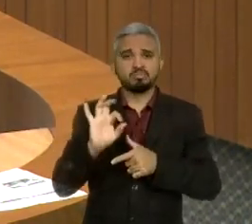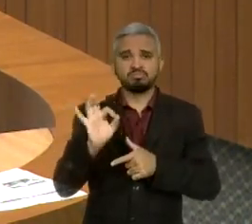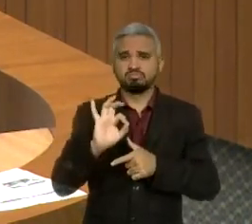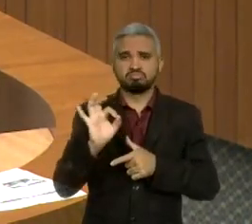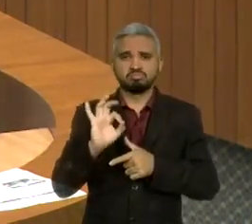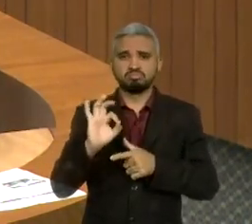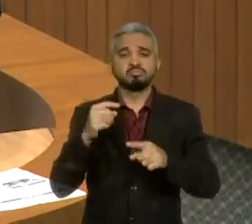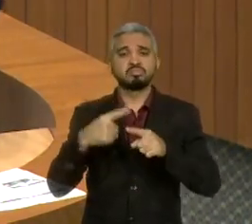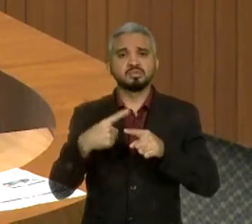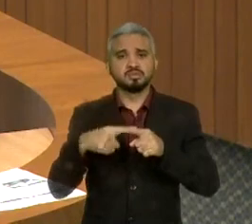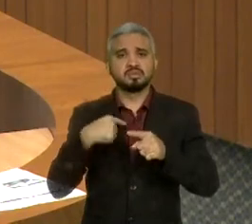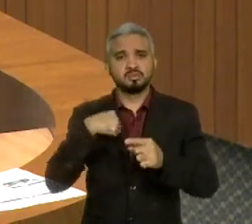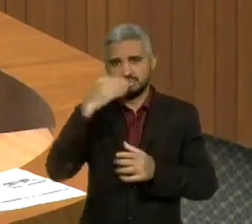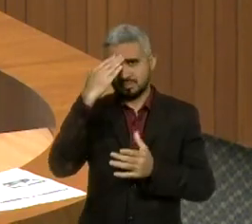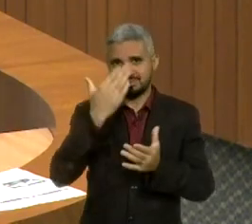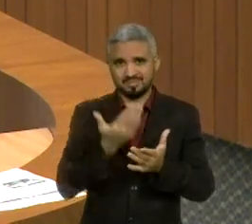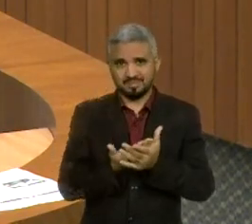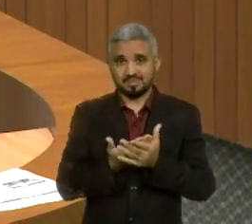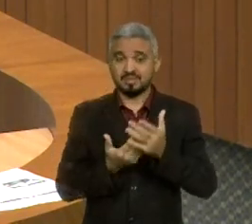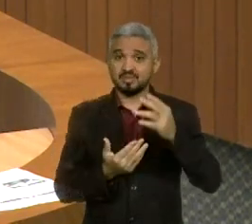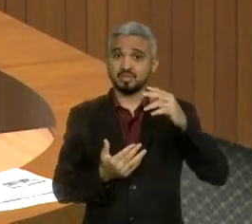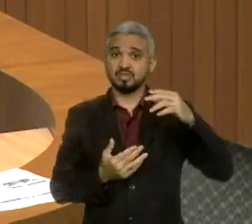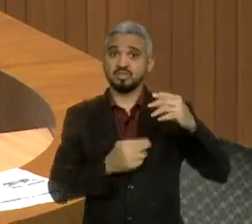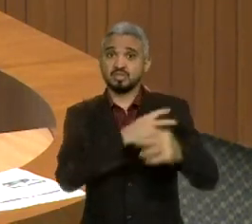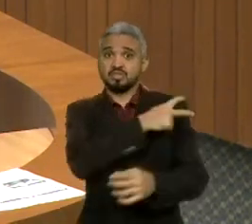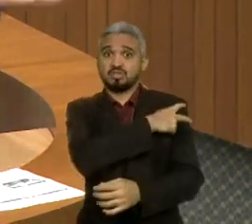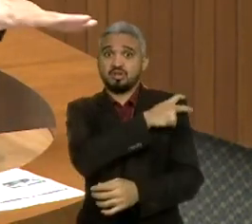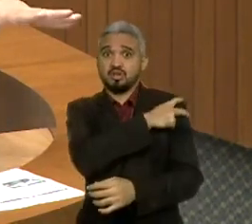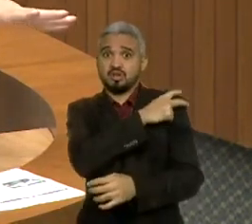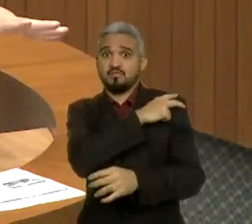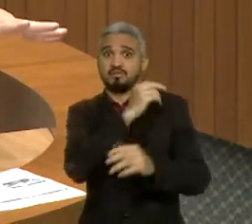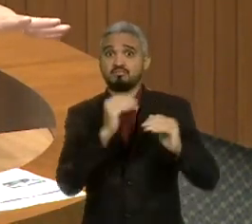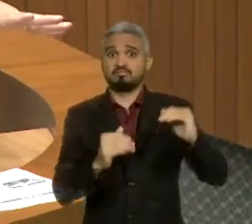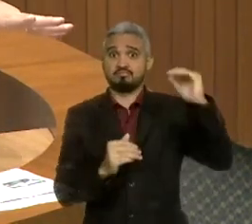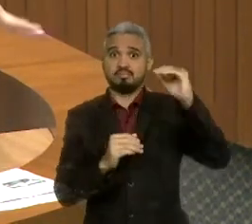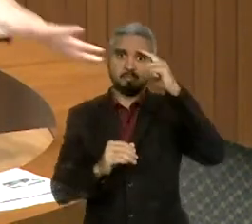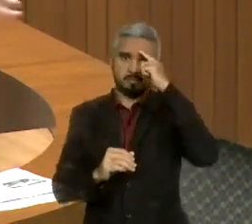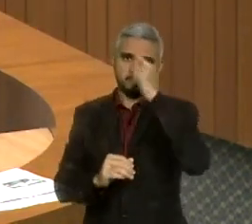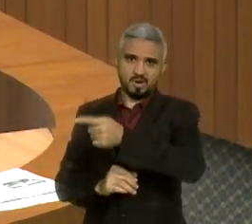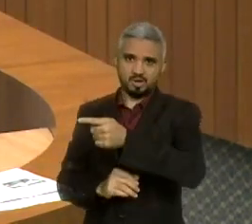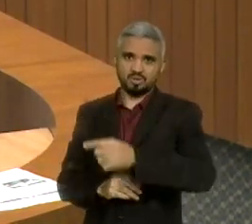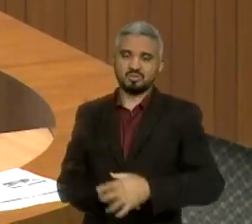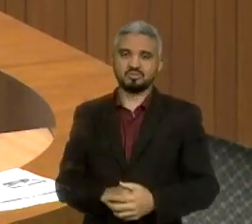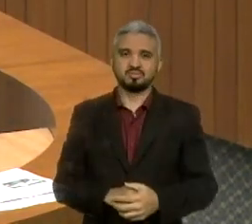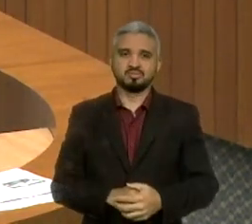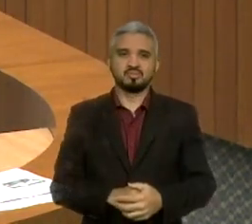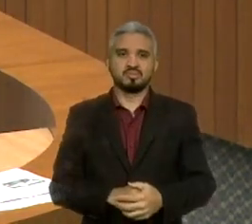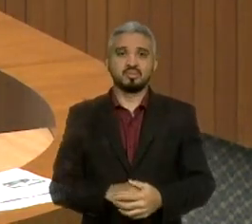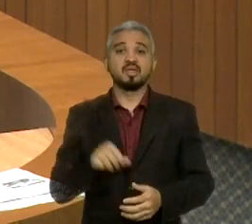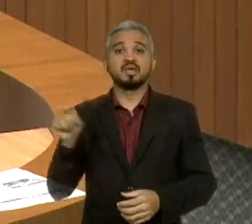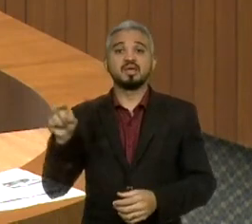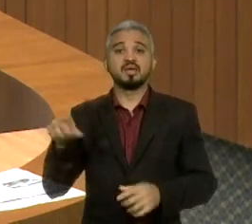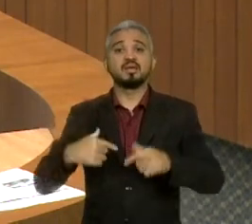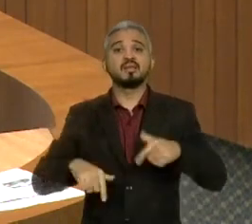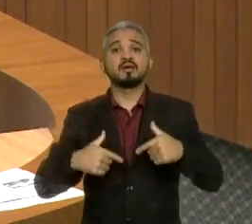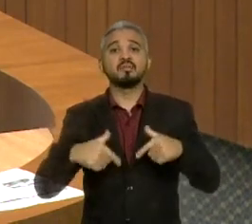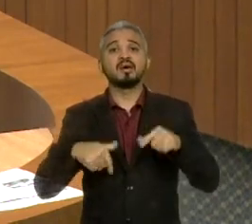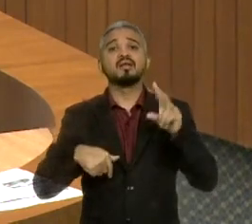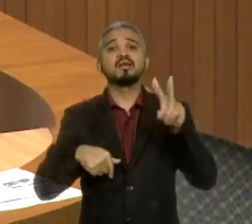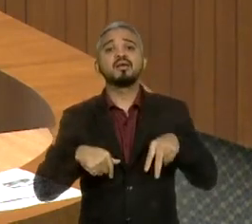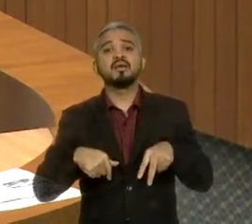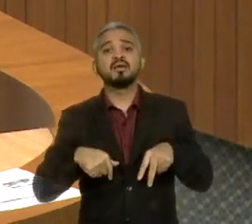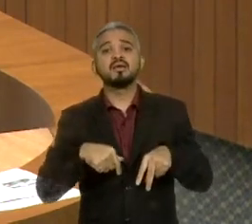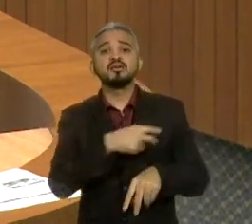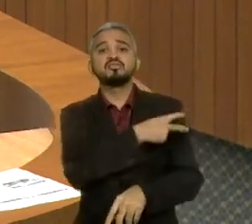Trânsito e Transportes, ele não fez isso aí da cabeça dele. Ele é um funcionário de quem? Do prefeito. Então agora ele está